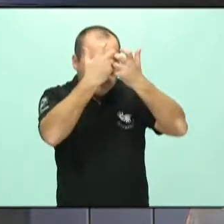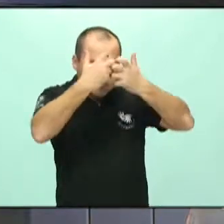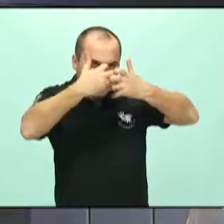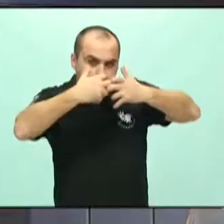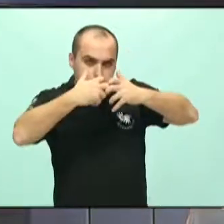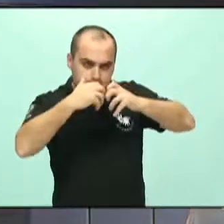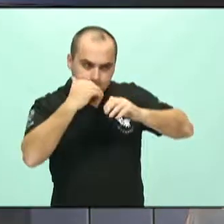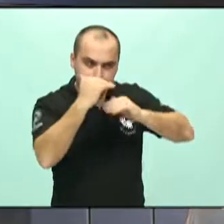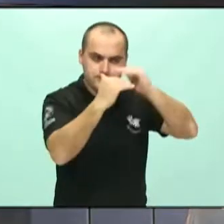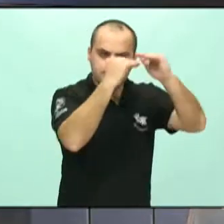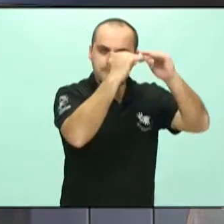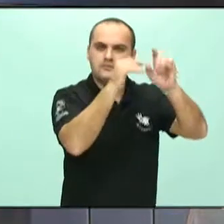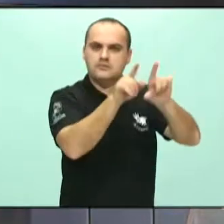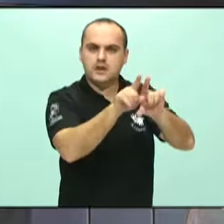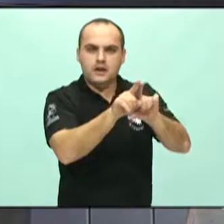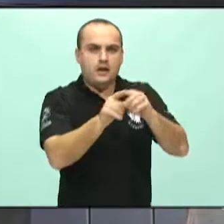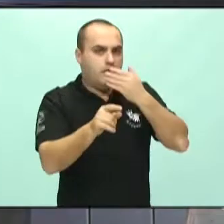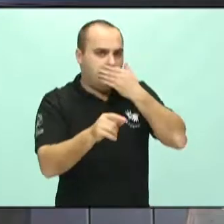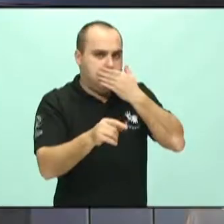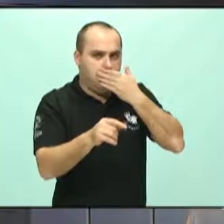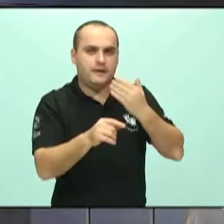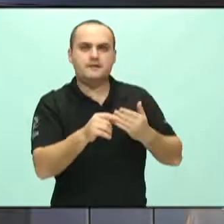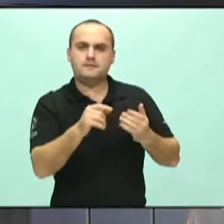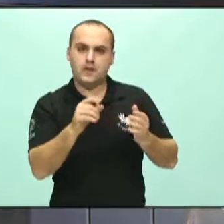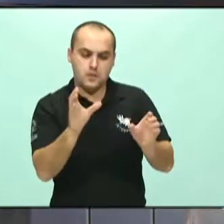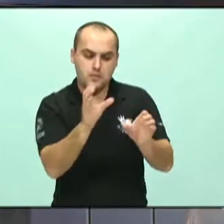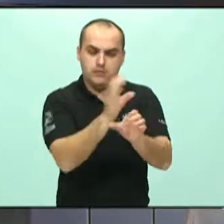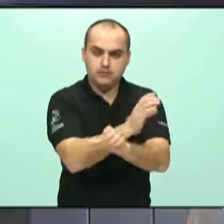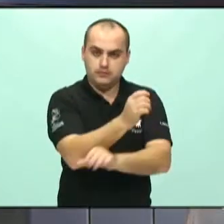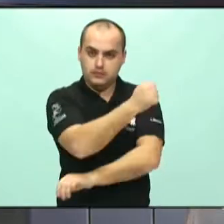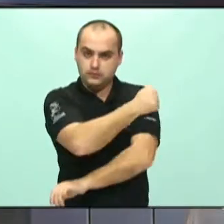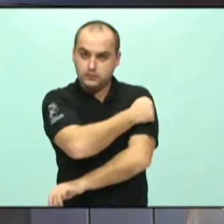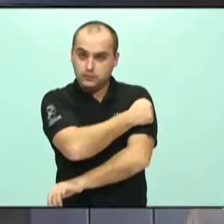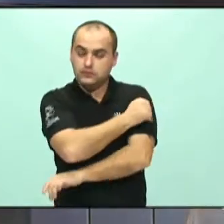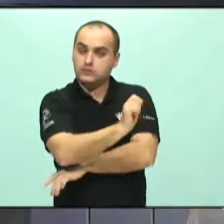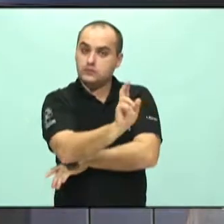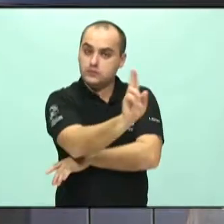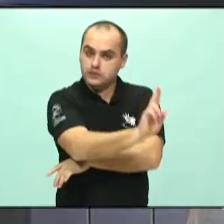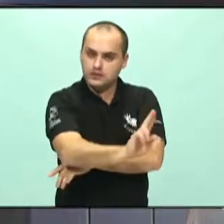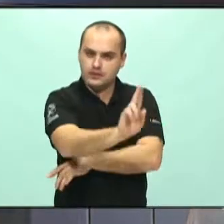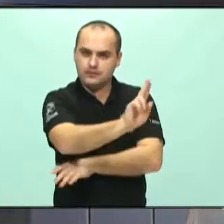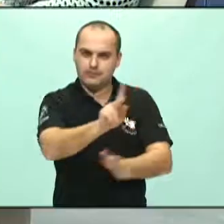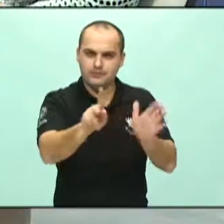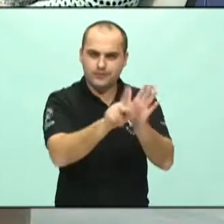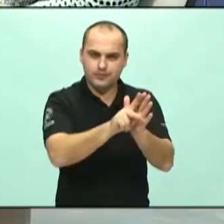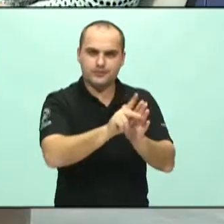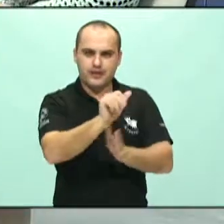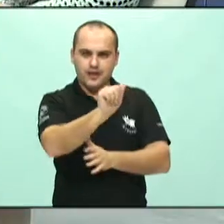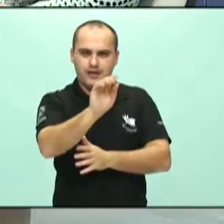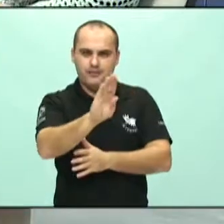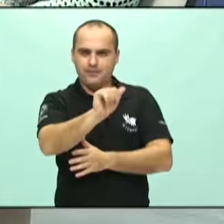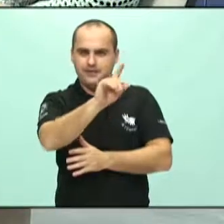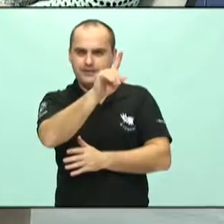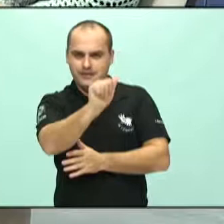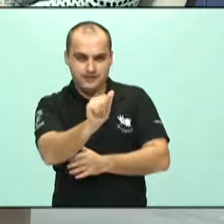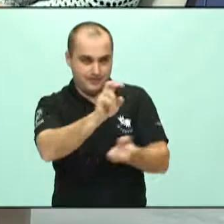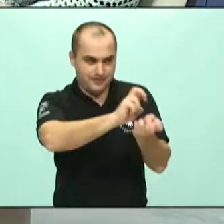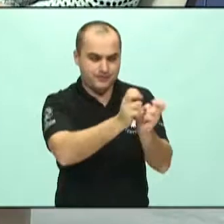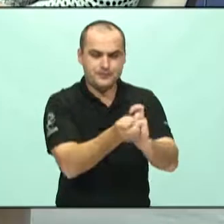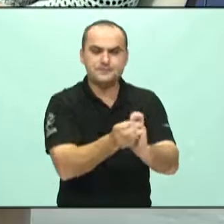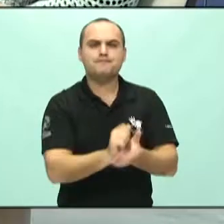disso, cognitivo integral do aluno utilizando a metodologia Abadá Capoeira. Mas como que